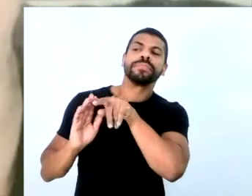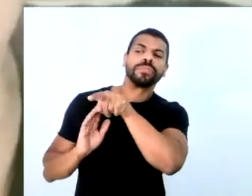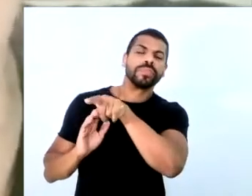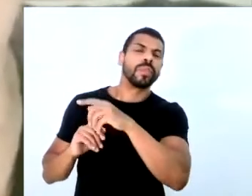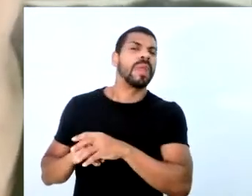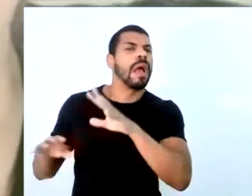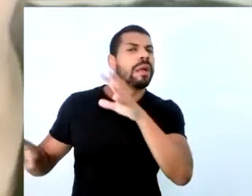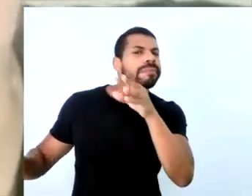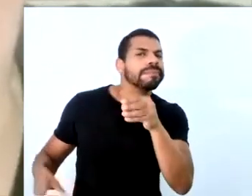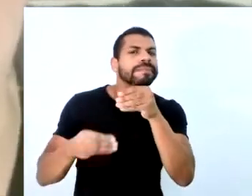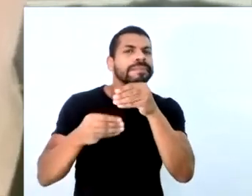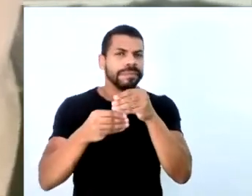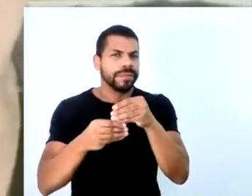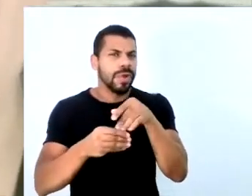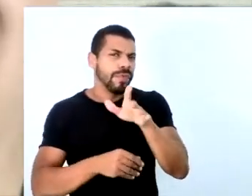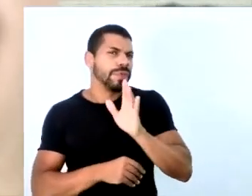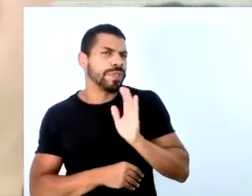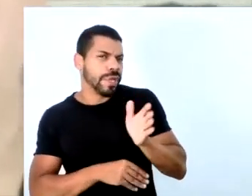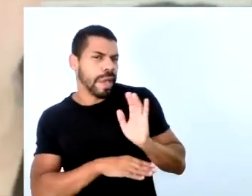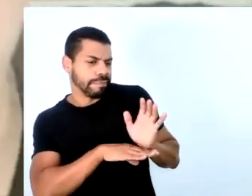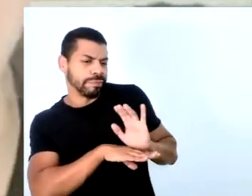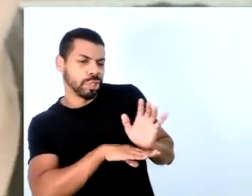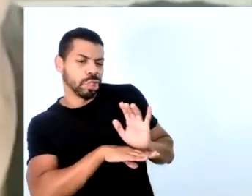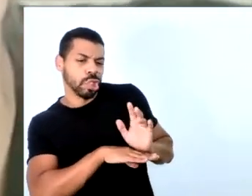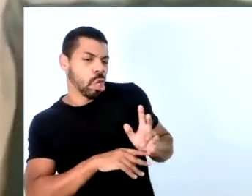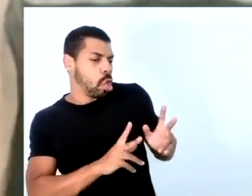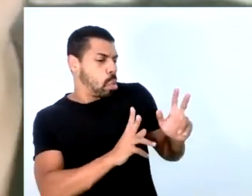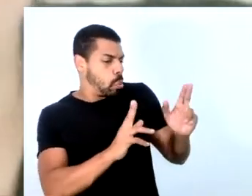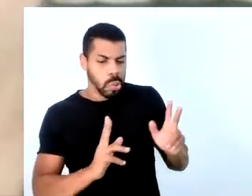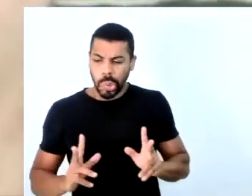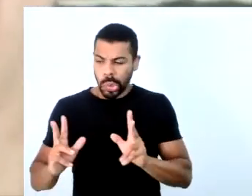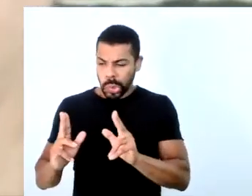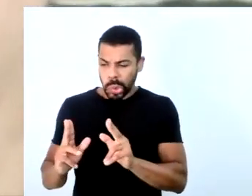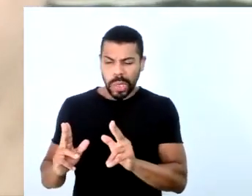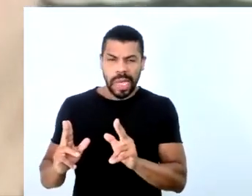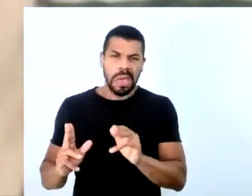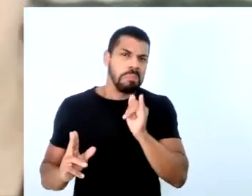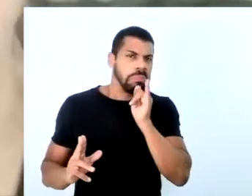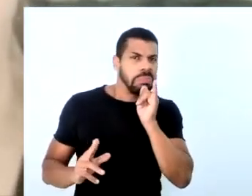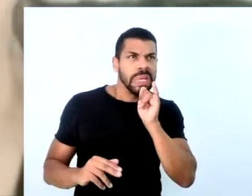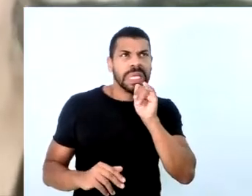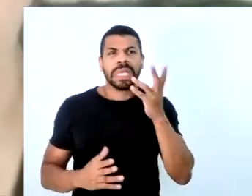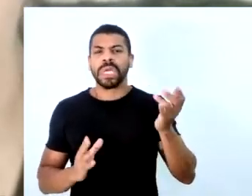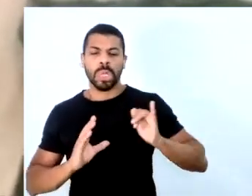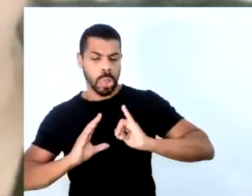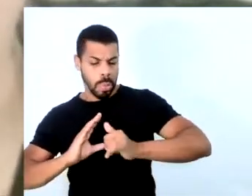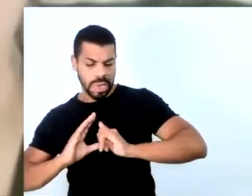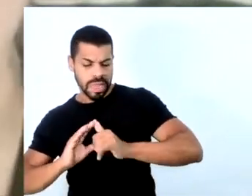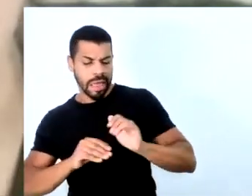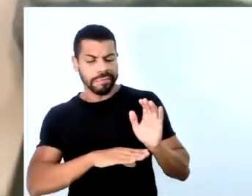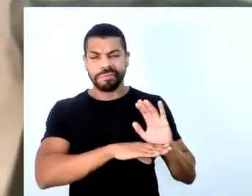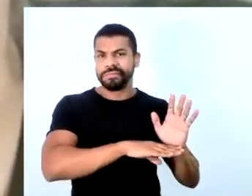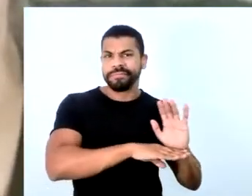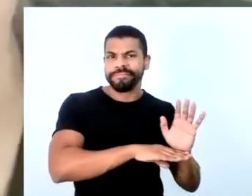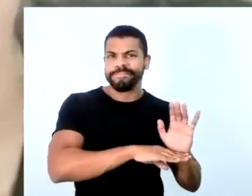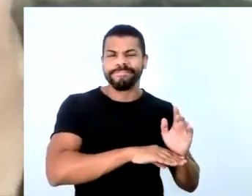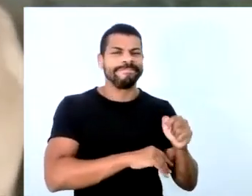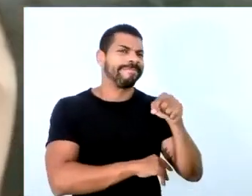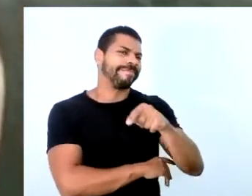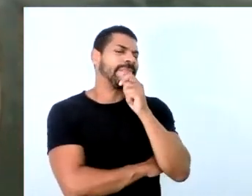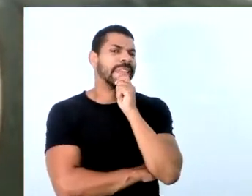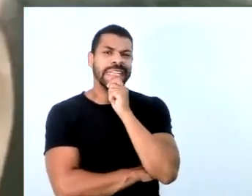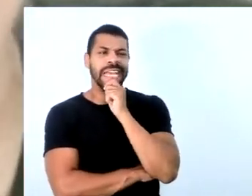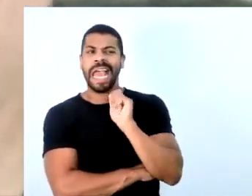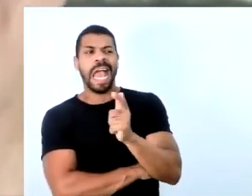E você falou de perguntar em cima dessa resposta. Você já se deparou com um filme que não monta? Você pegar